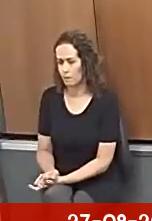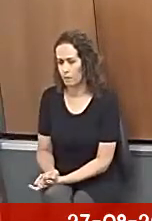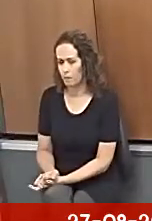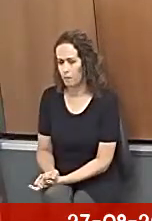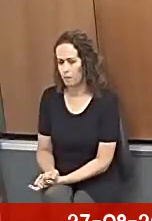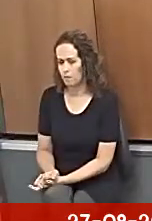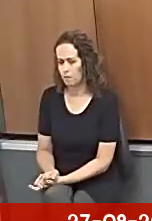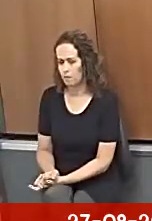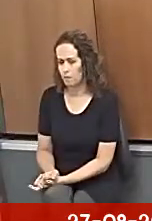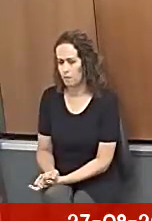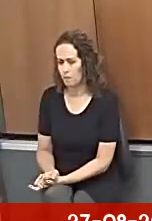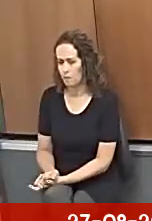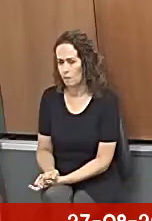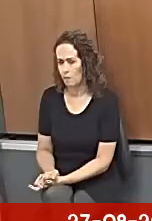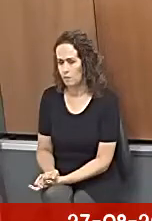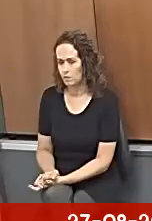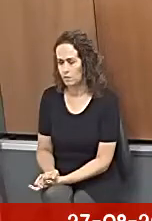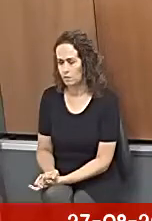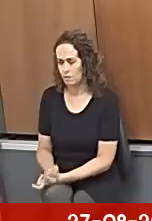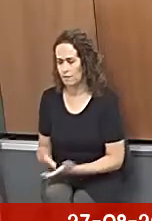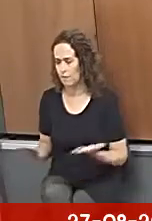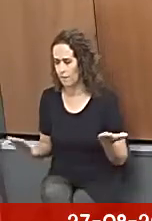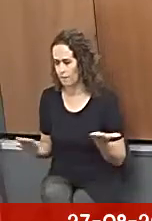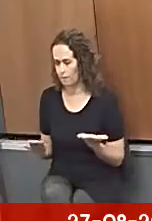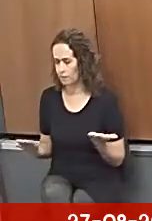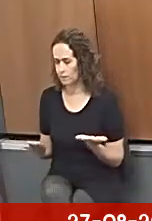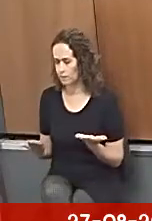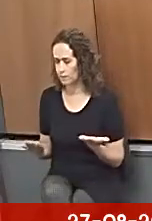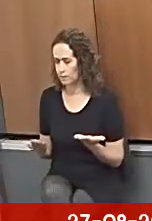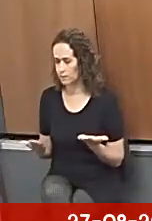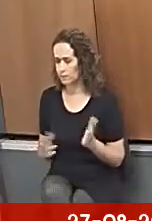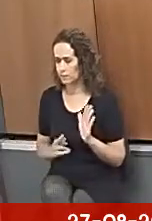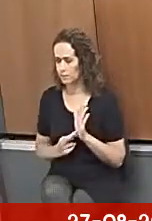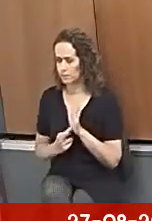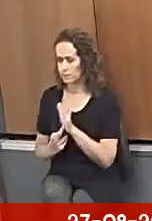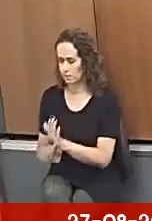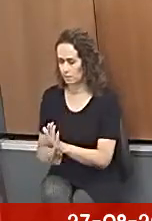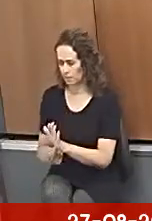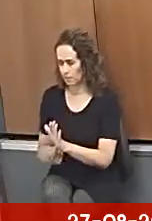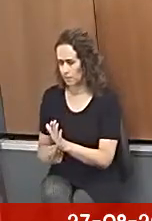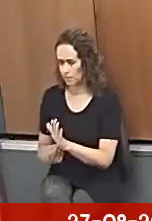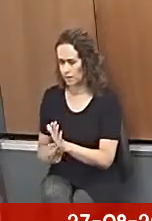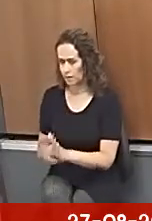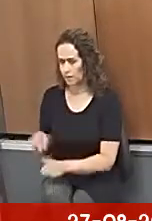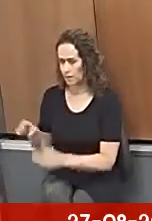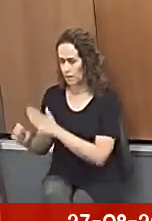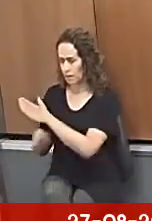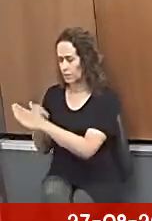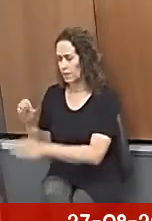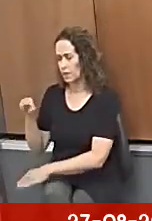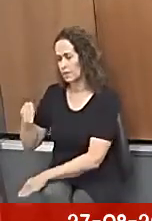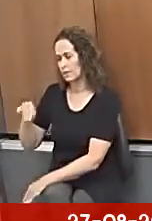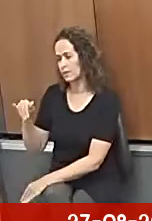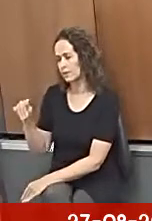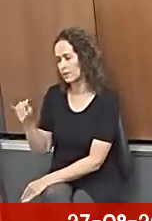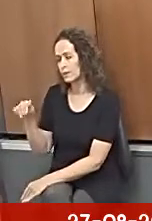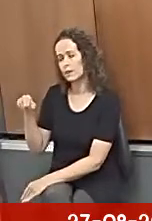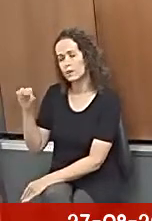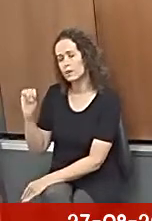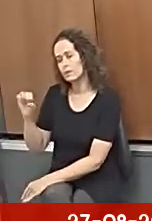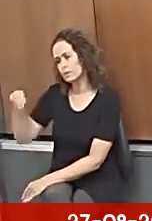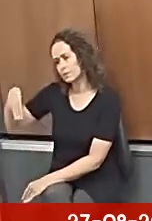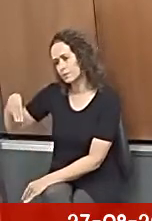vou passar fala para o representante da minas arena gustavo não